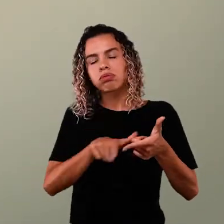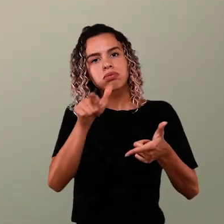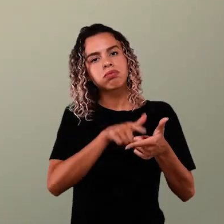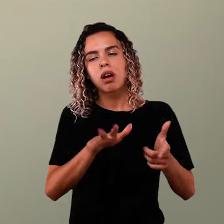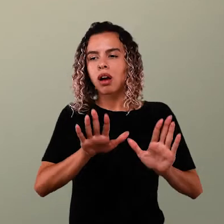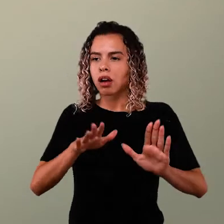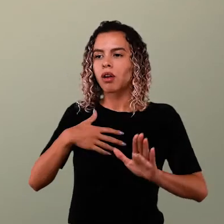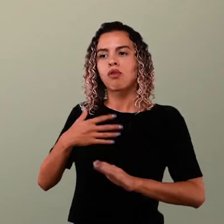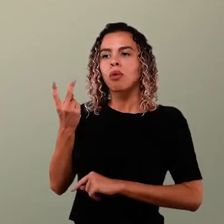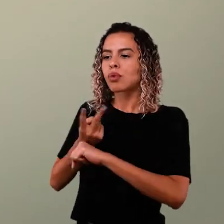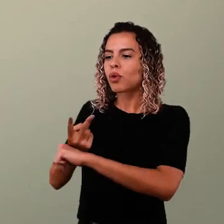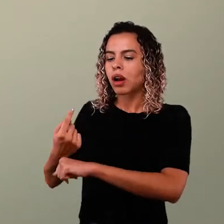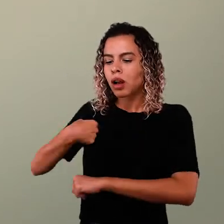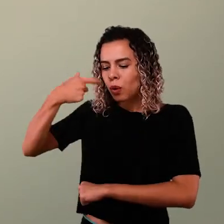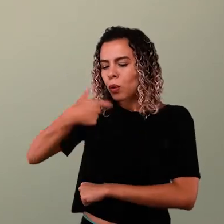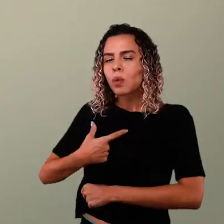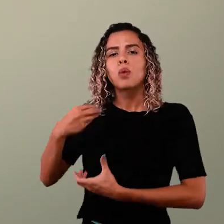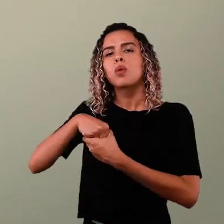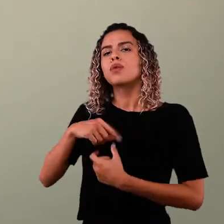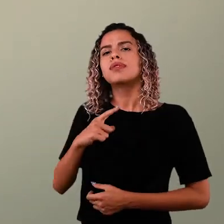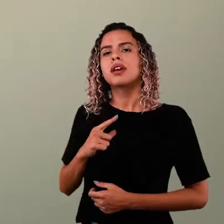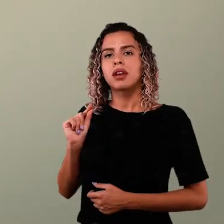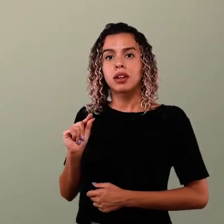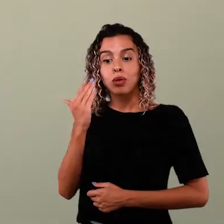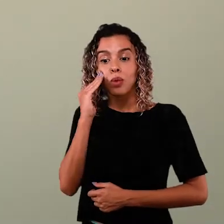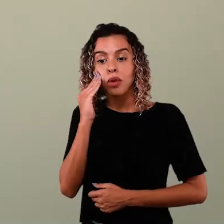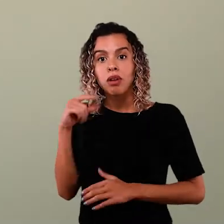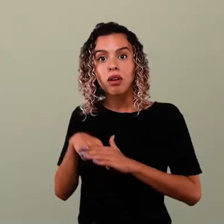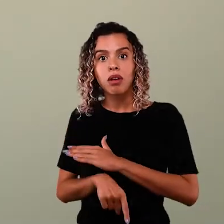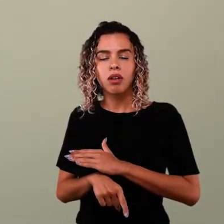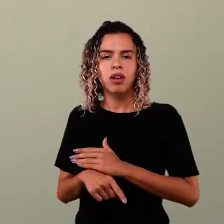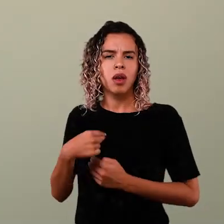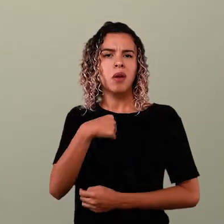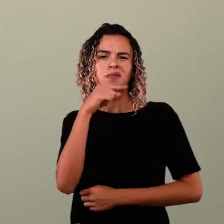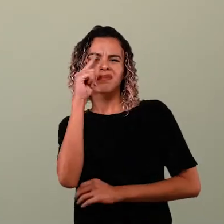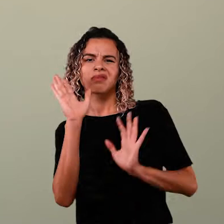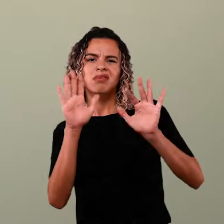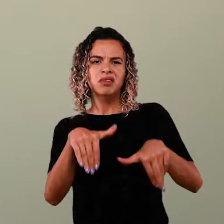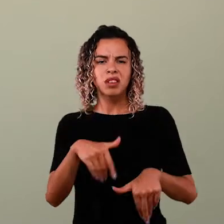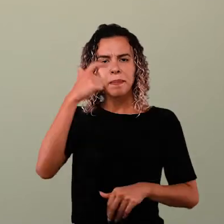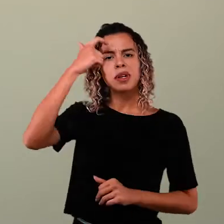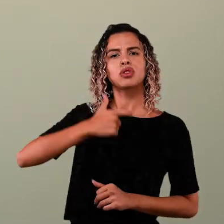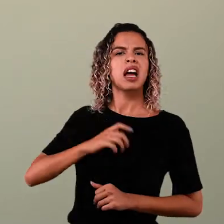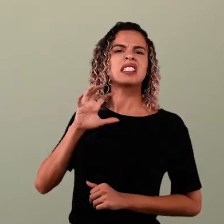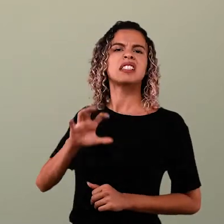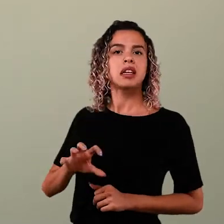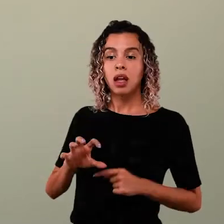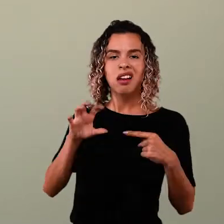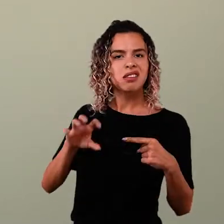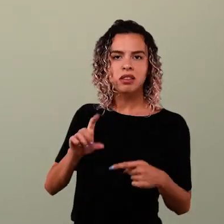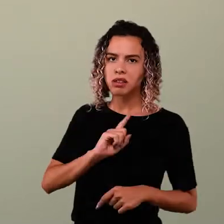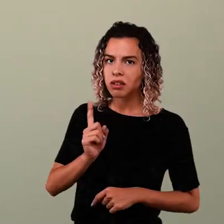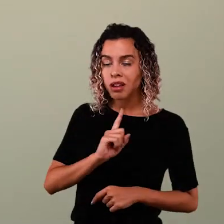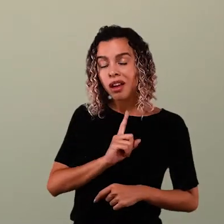um diagnóstico agora, para começar a ter um entendimento sobre isso, que não é uma frescura ou um traço de personalidade.